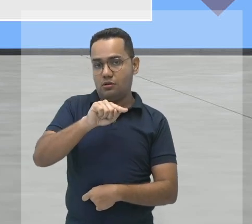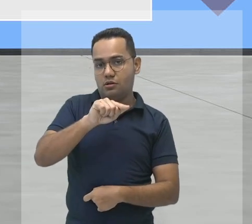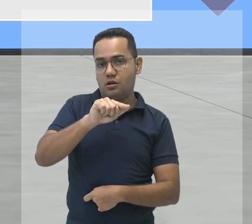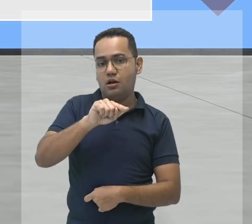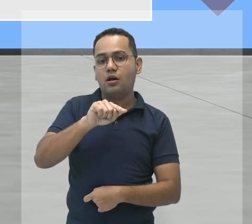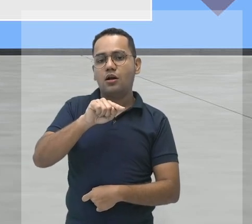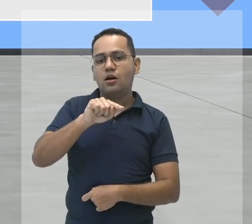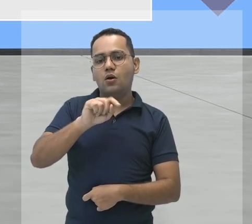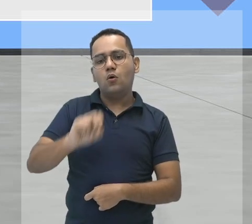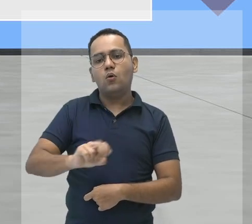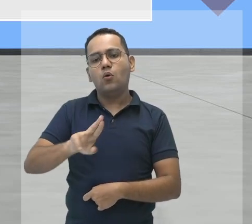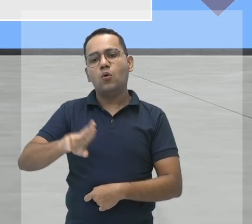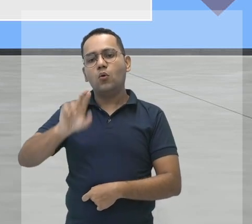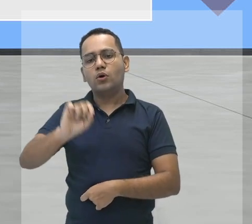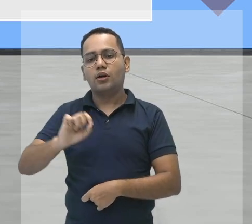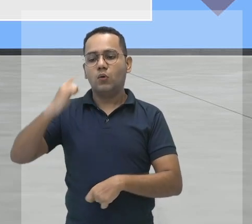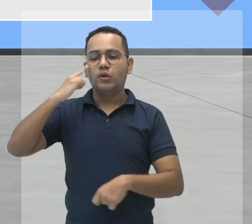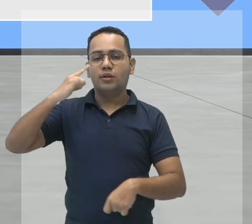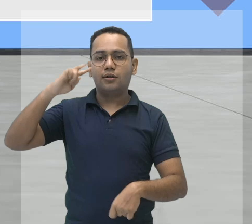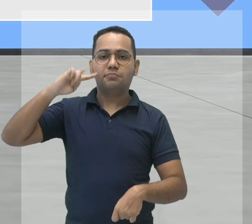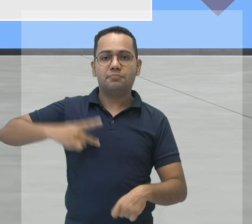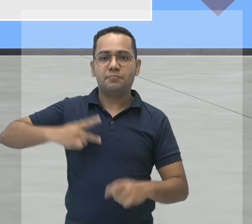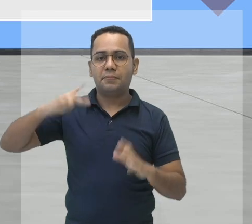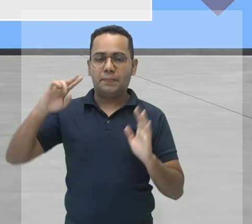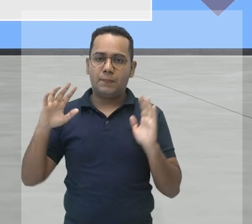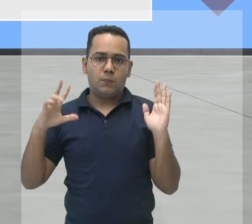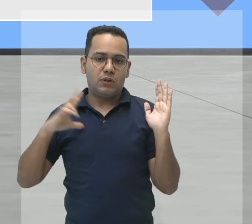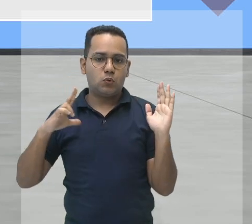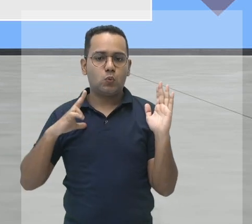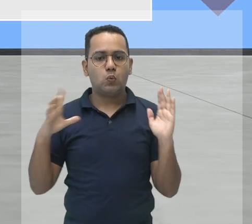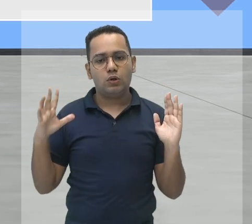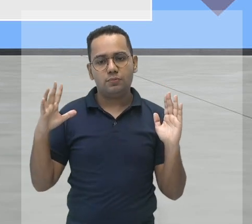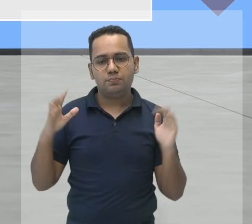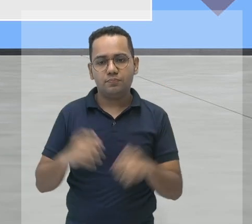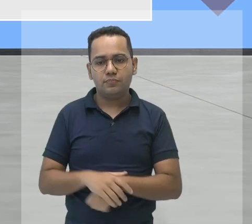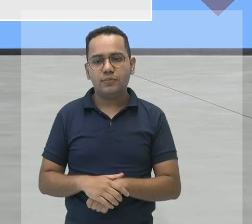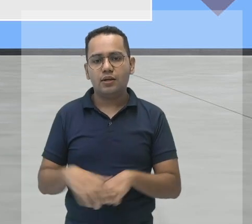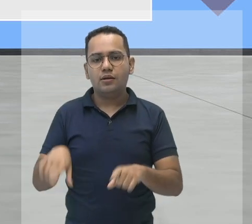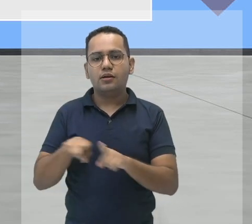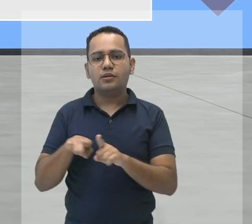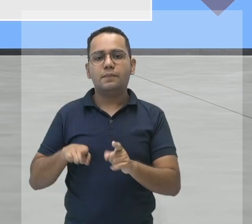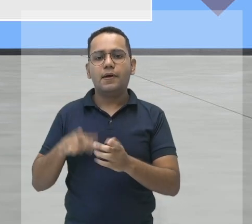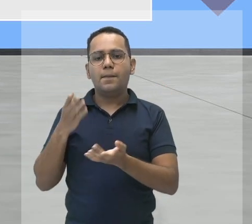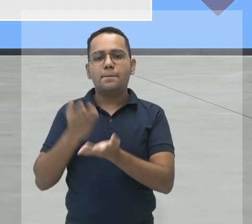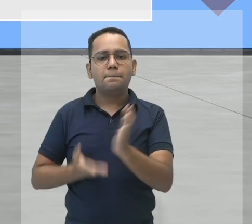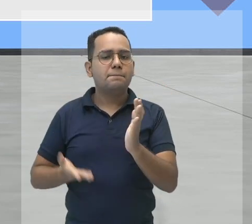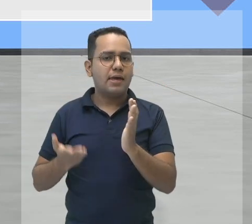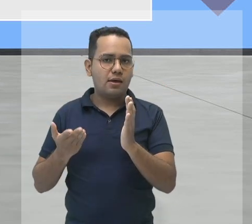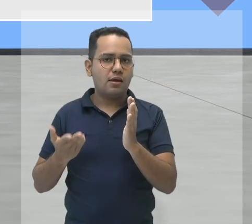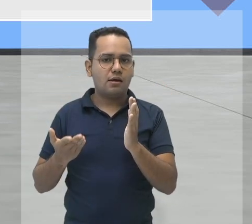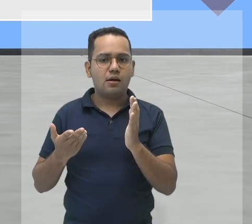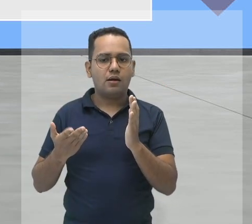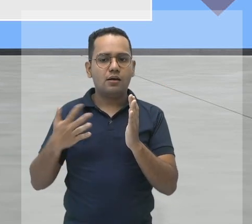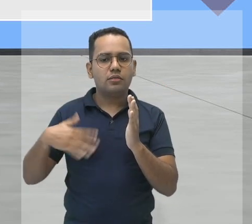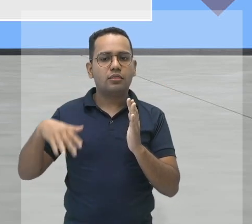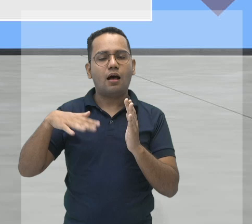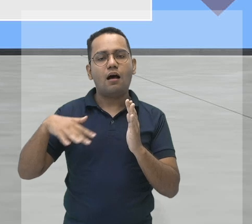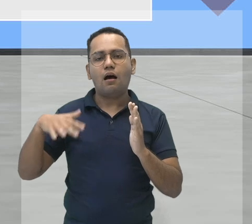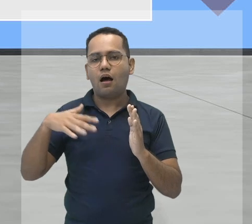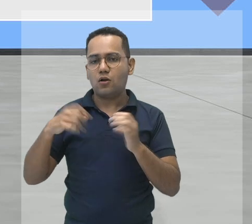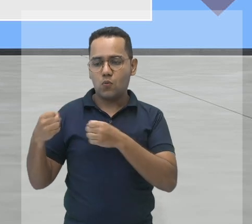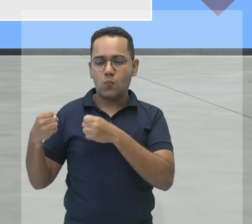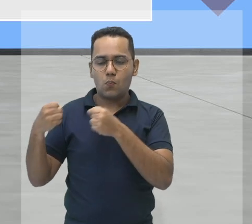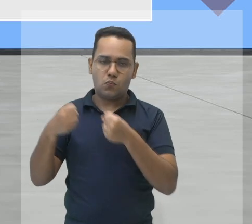os interesses dos blocos econômicos juntamente ali com os seus interesses. Temos também a perda da